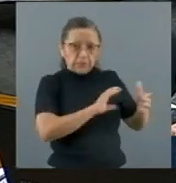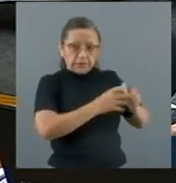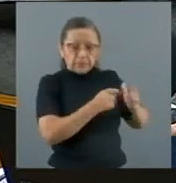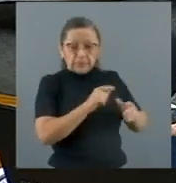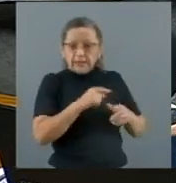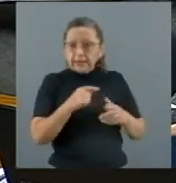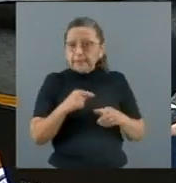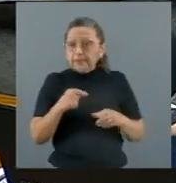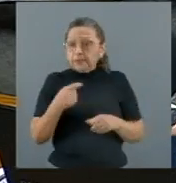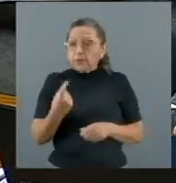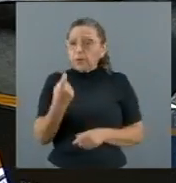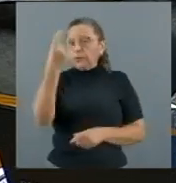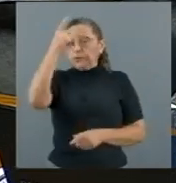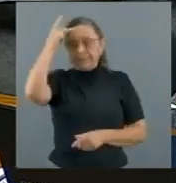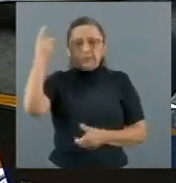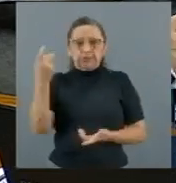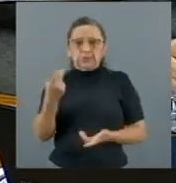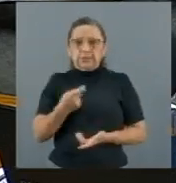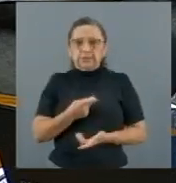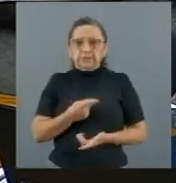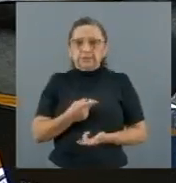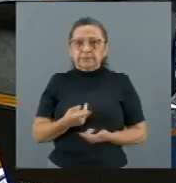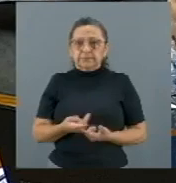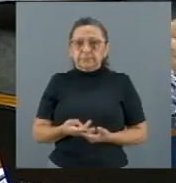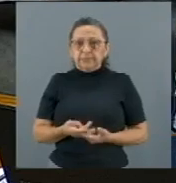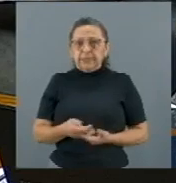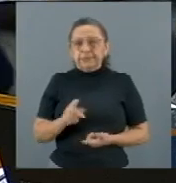pessoa, né? Presidentes que se